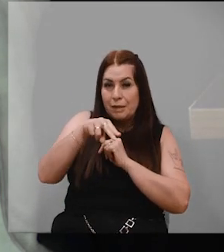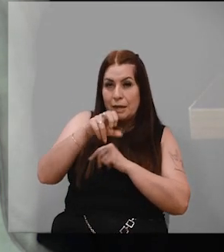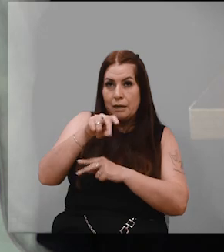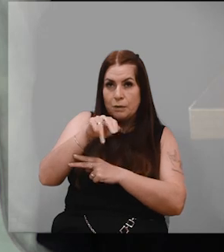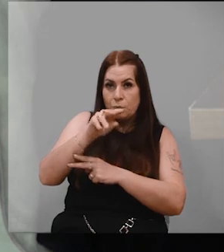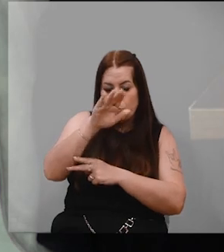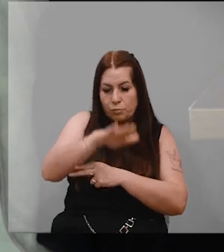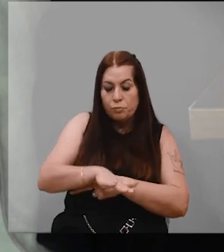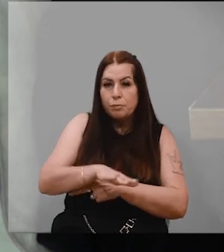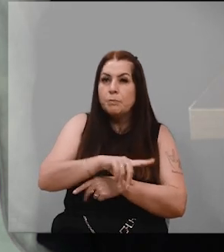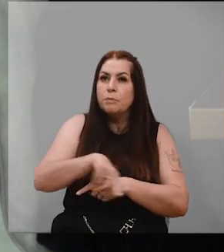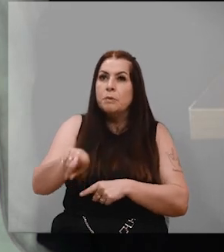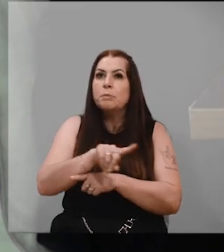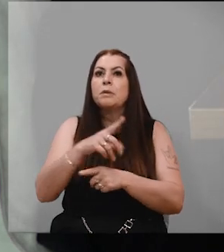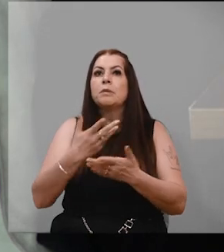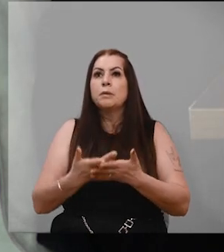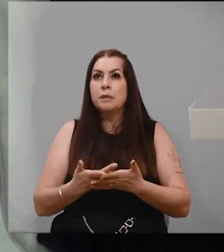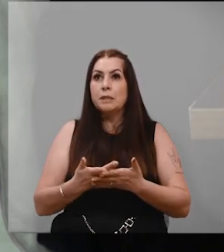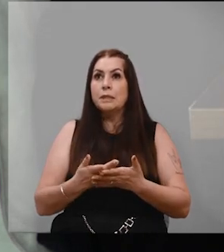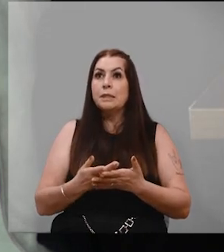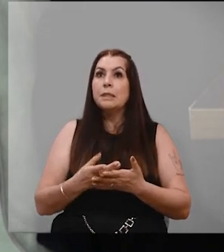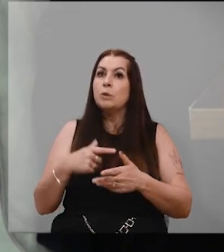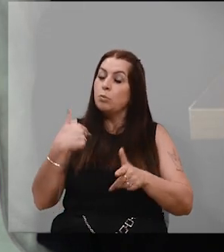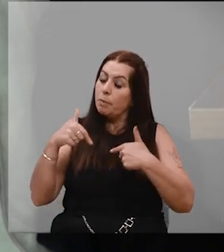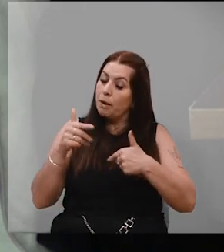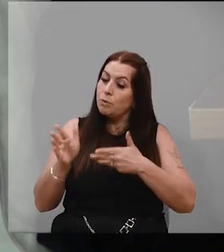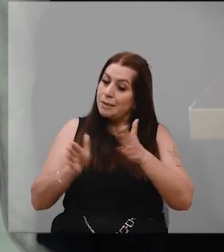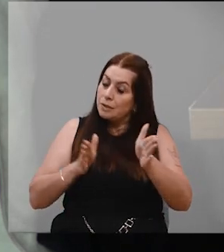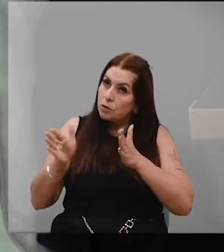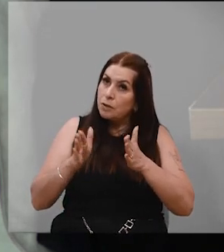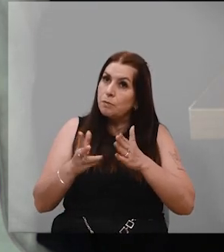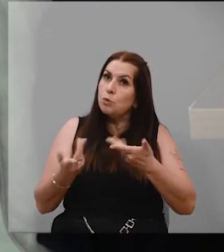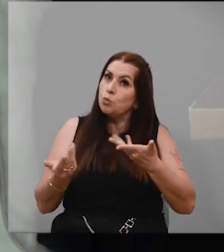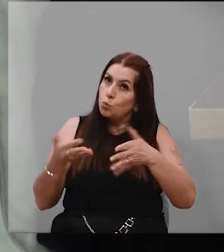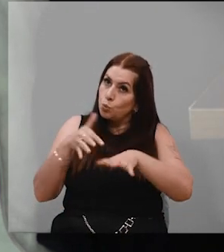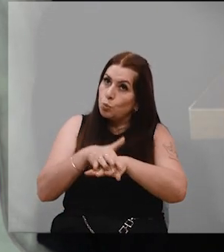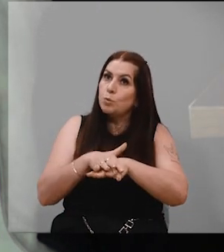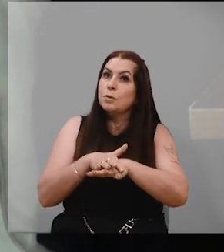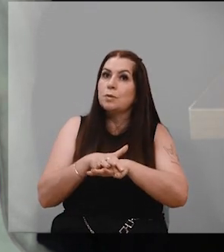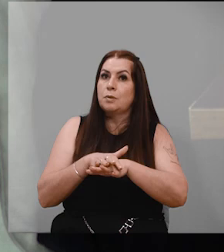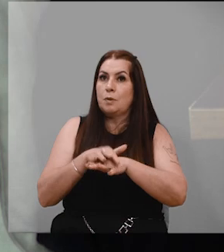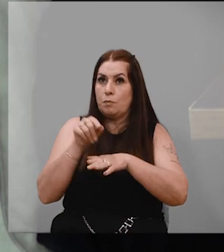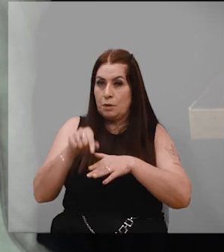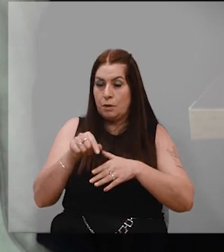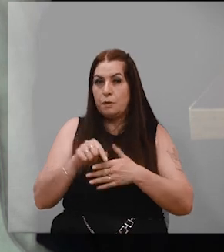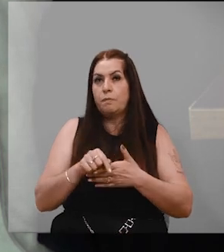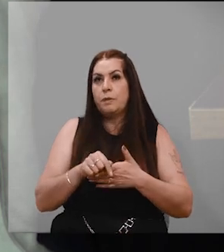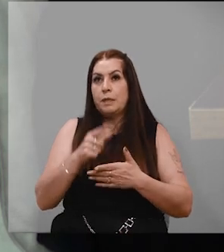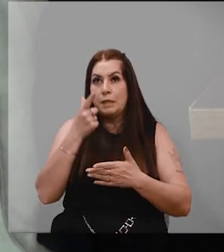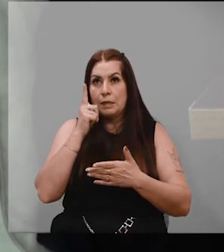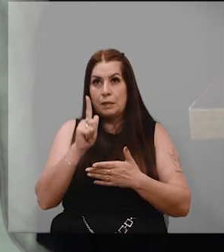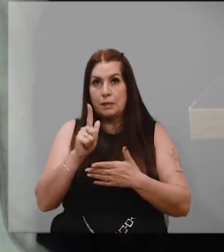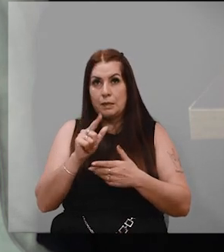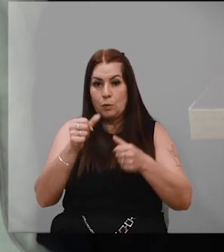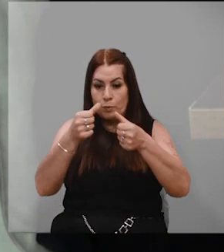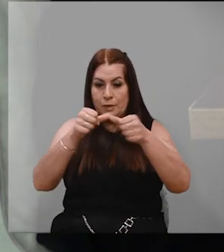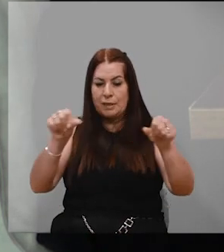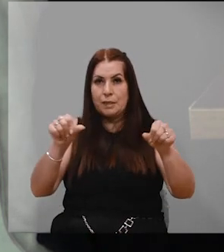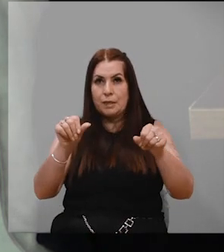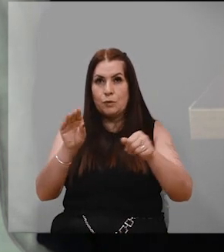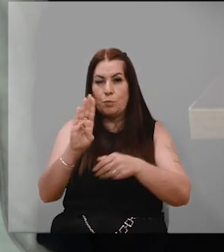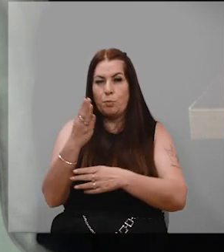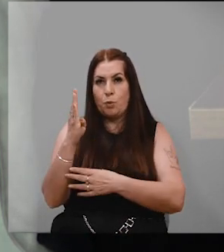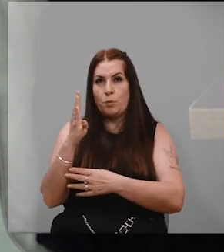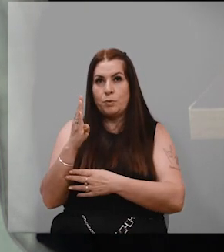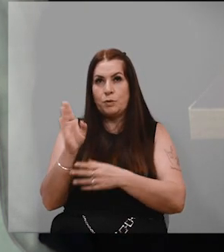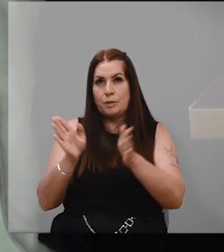então é um trabalho muito legal que está sendo fazendo também, que é de acessibilidade e também de inclusão no Legislativo Caxiense. Ganhou o selo bronze de